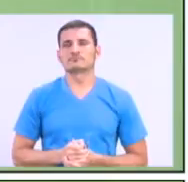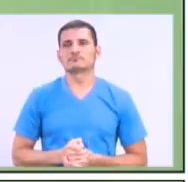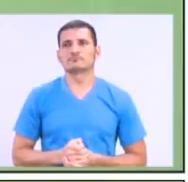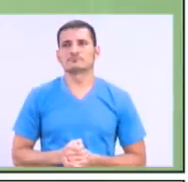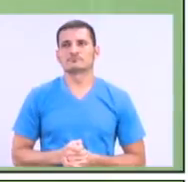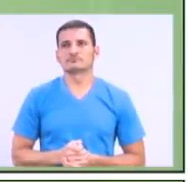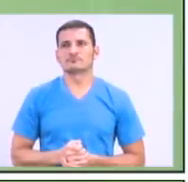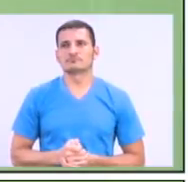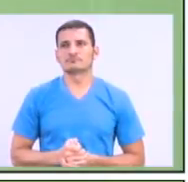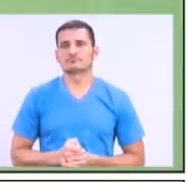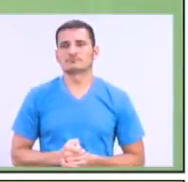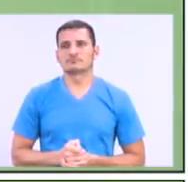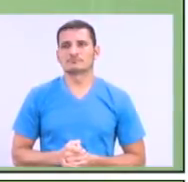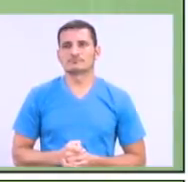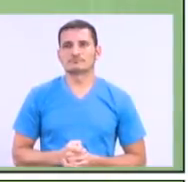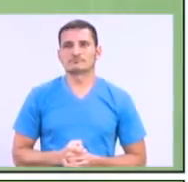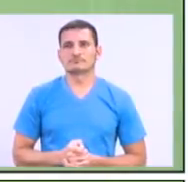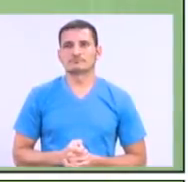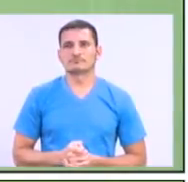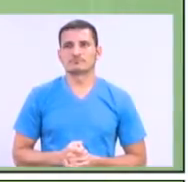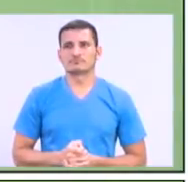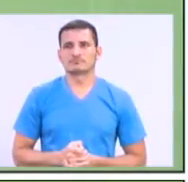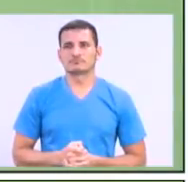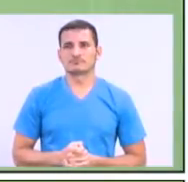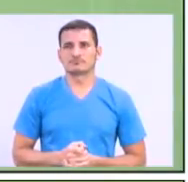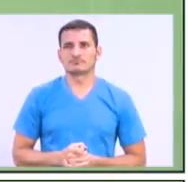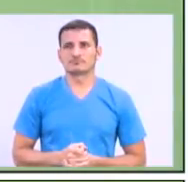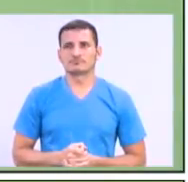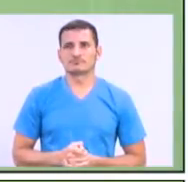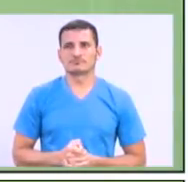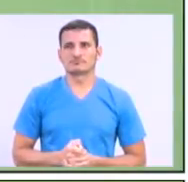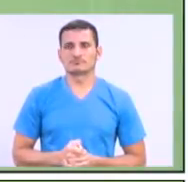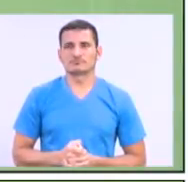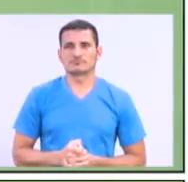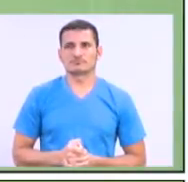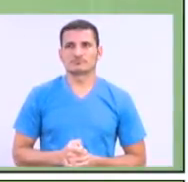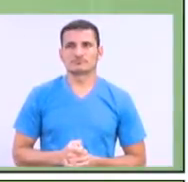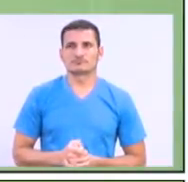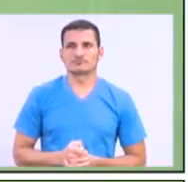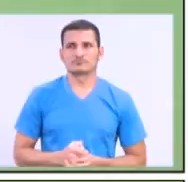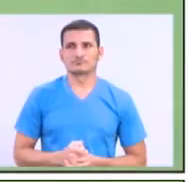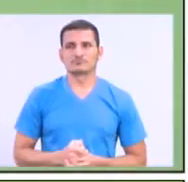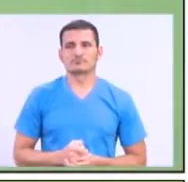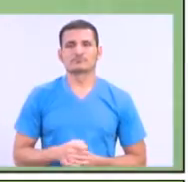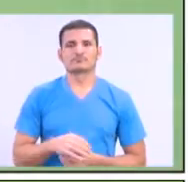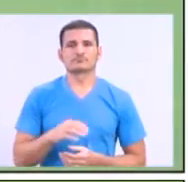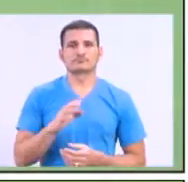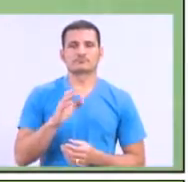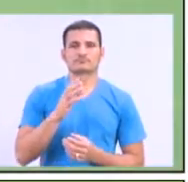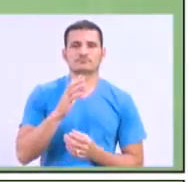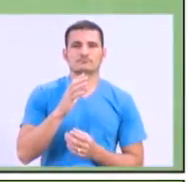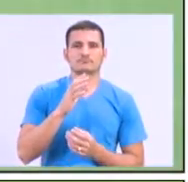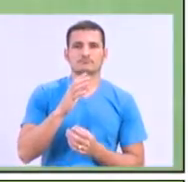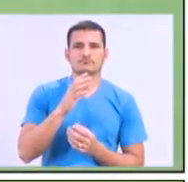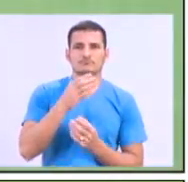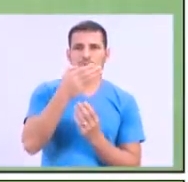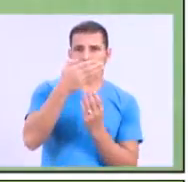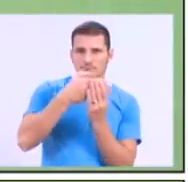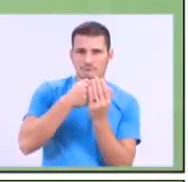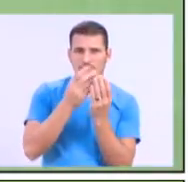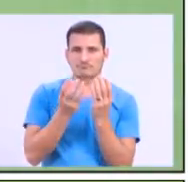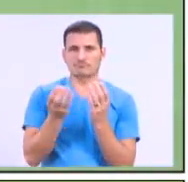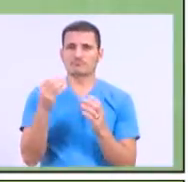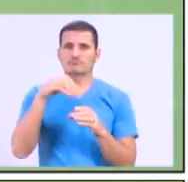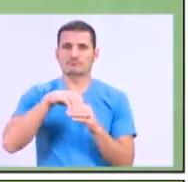desenvolve. Simplesmente a gente coloca os nossos arquivos dentro dessa pasta e lá a gente vai solicitar